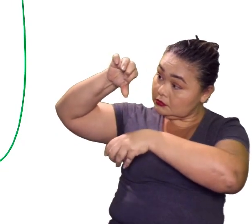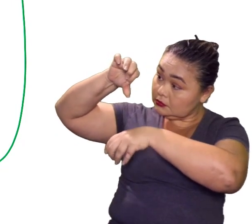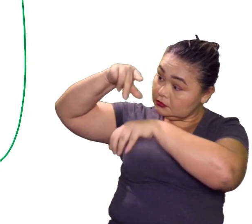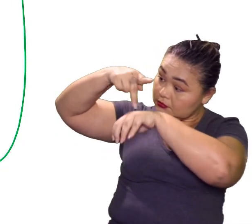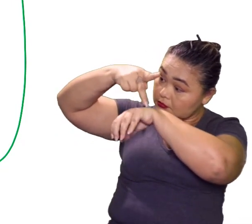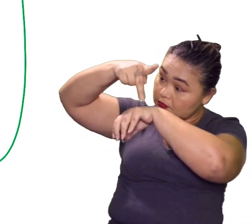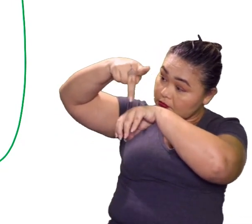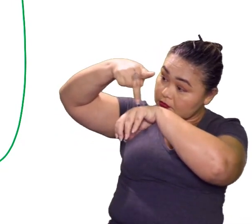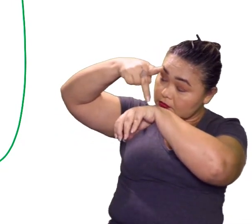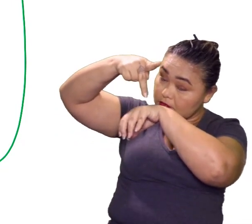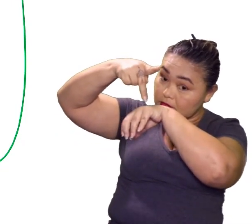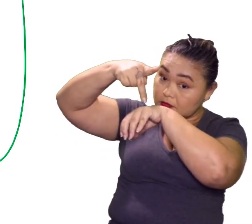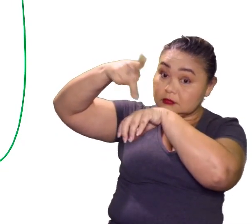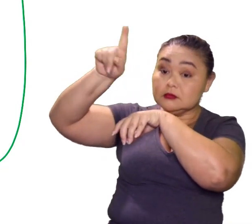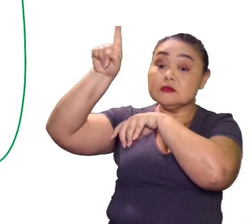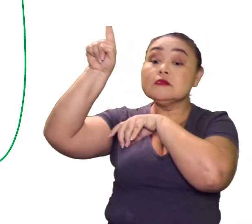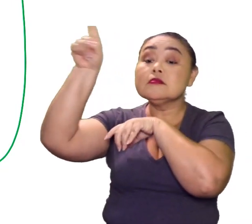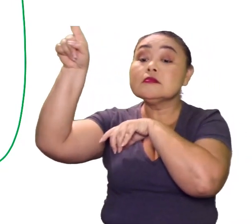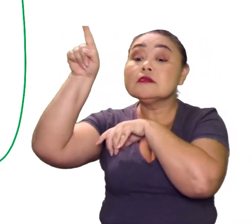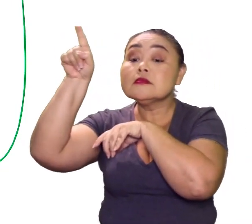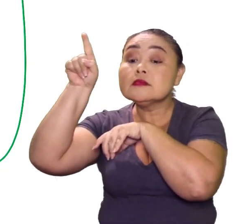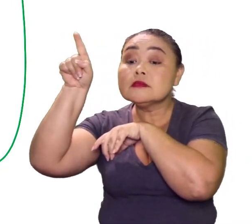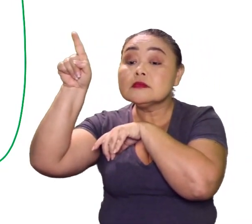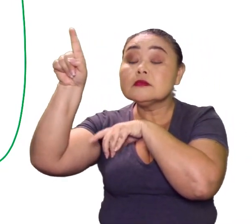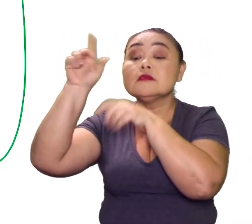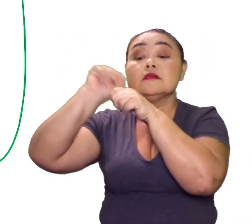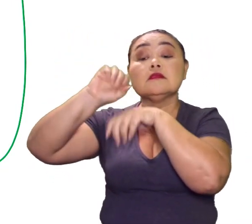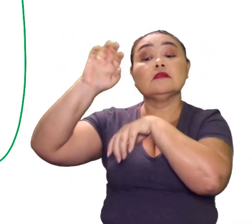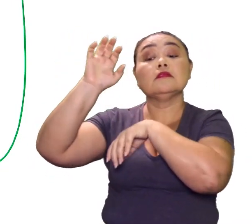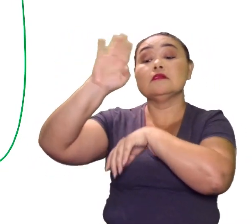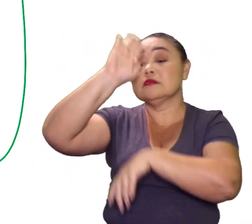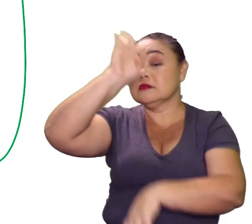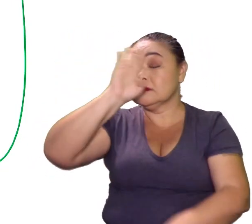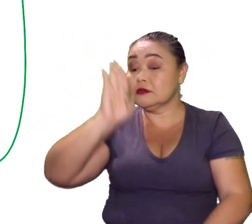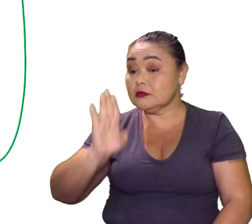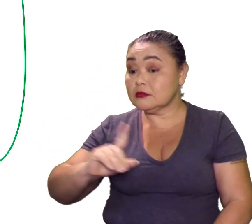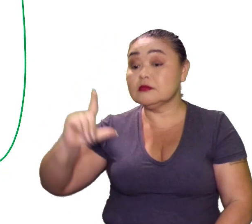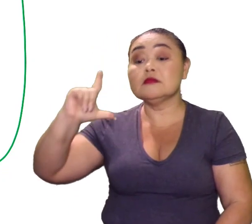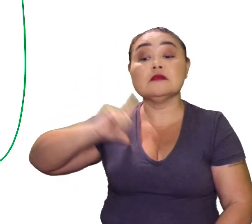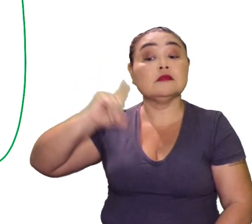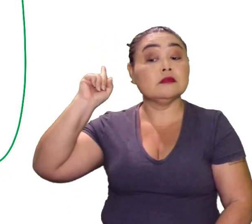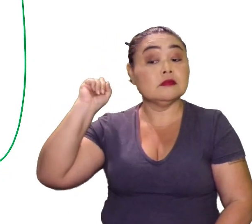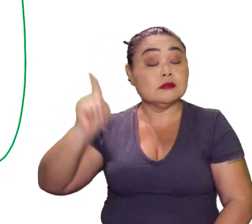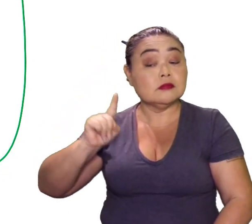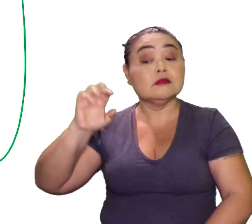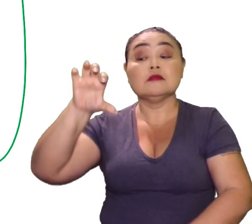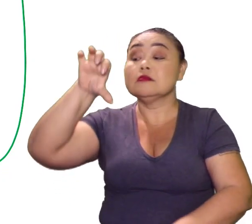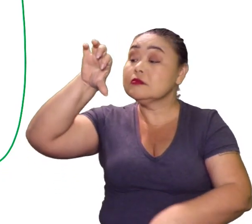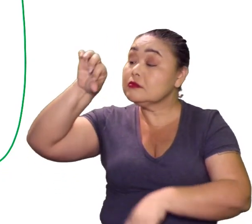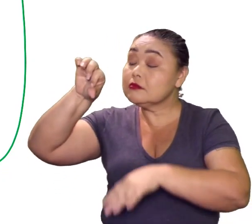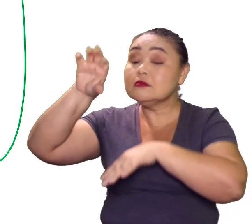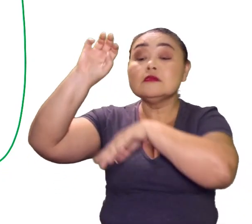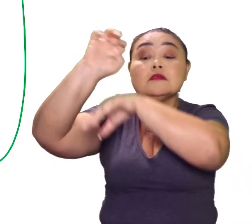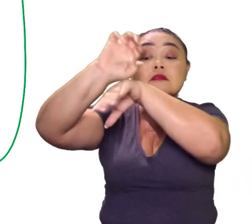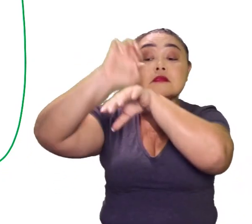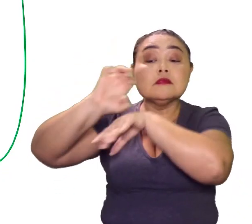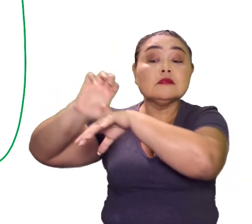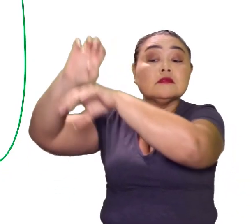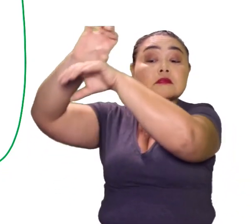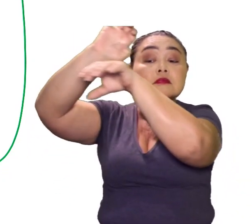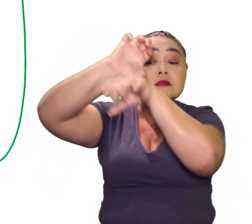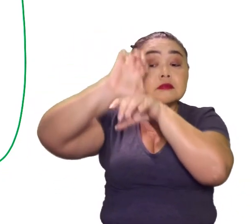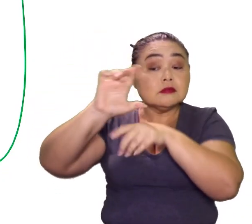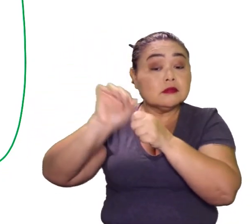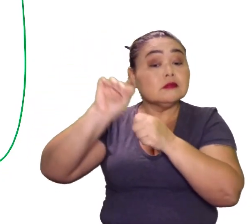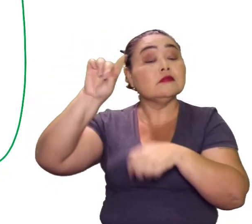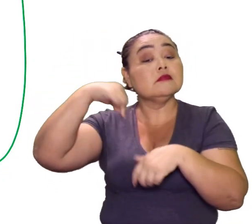do Brasil compõe 9 estados. A Amazônia, ela é 50% do